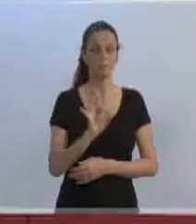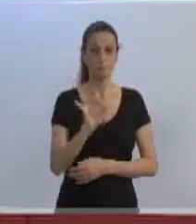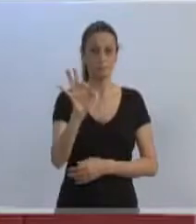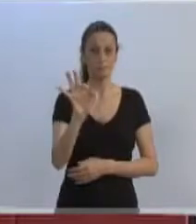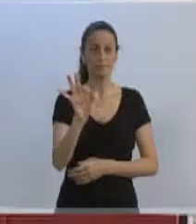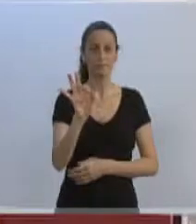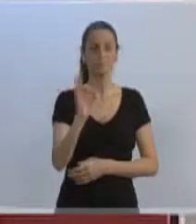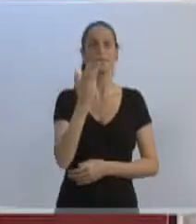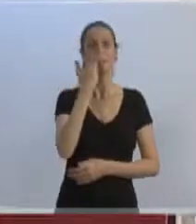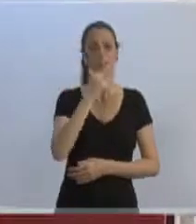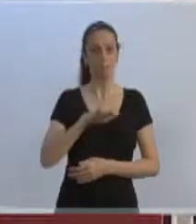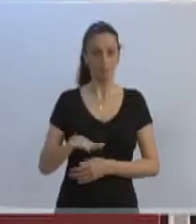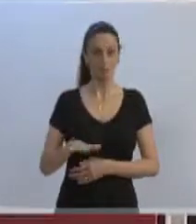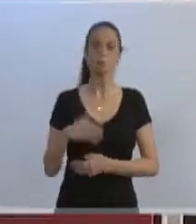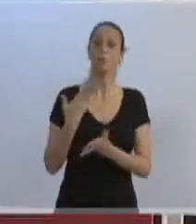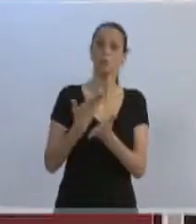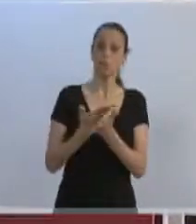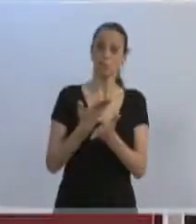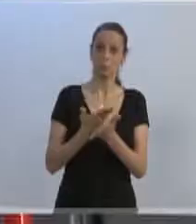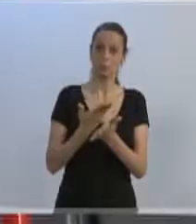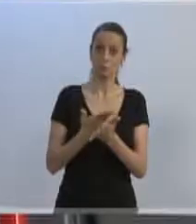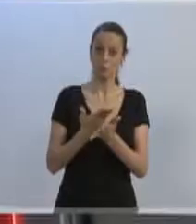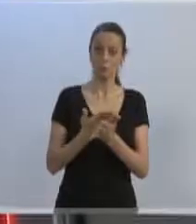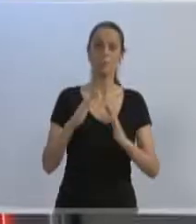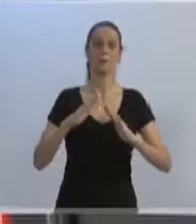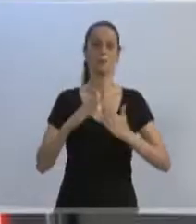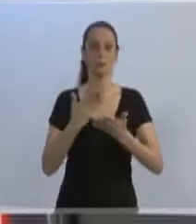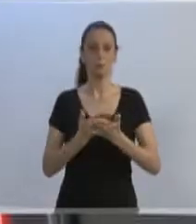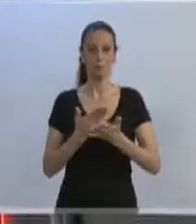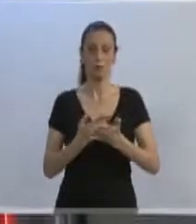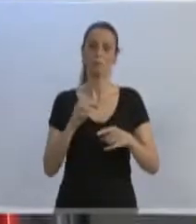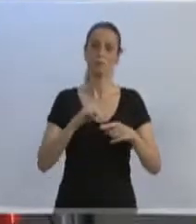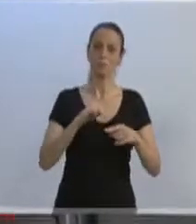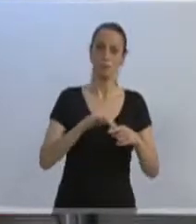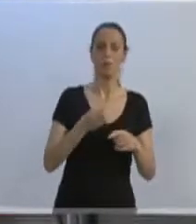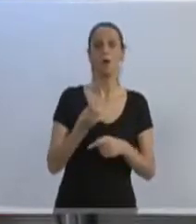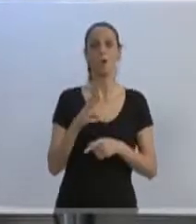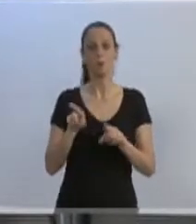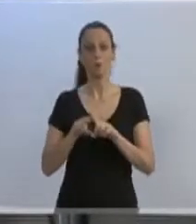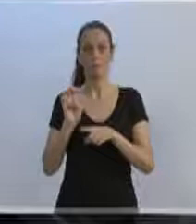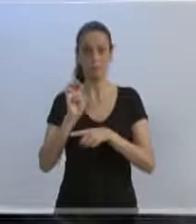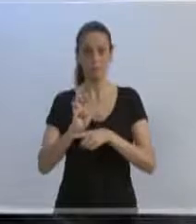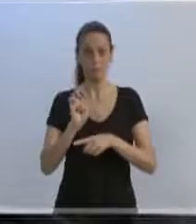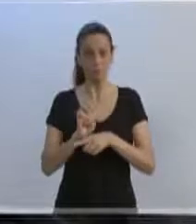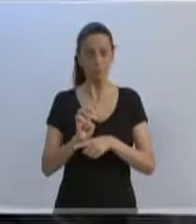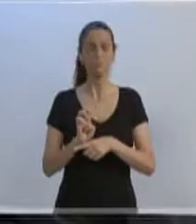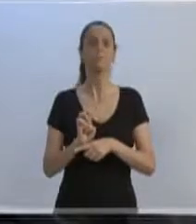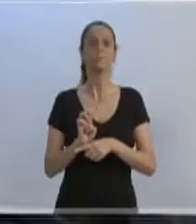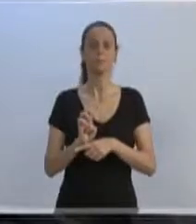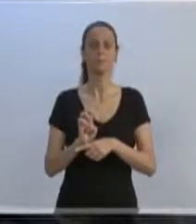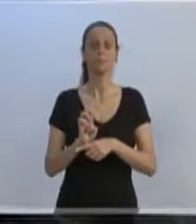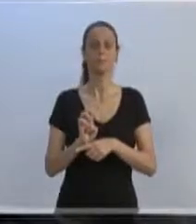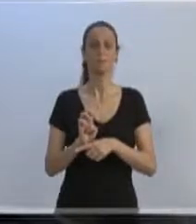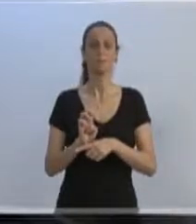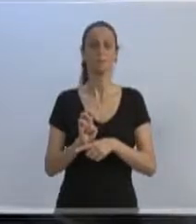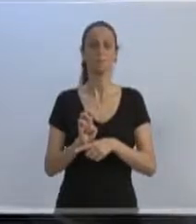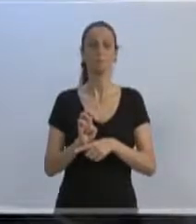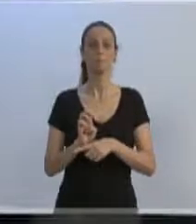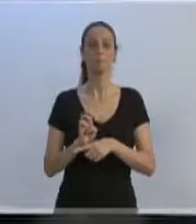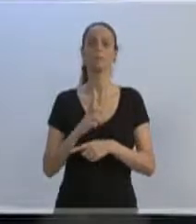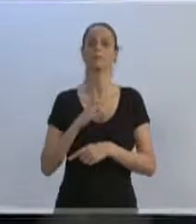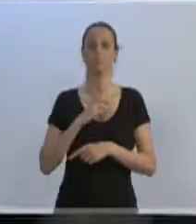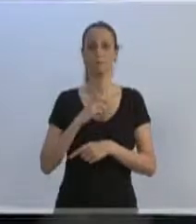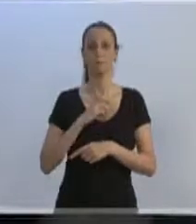de crianças que estudam na nossa rede de ensino tanto estadual como municipal na escola estadual e municipal que tem transtorno